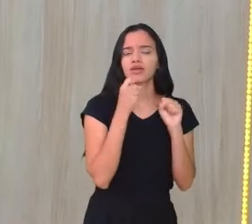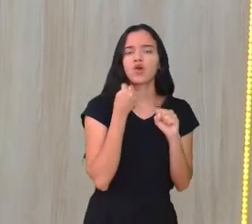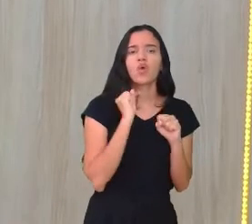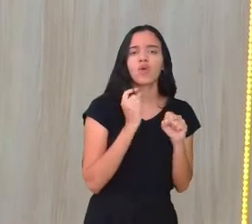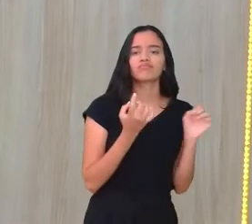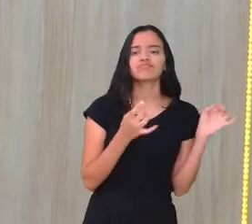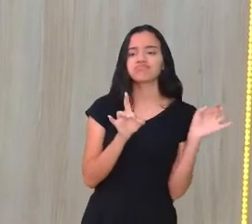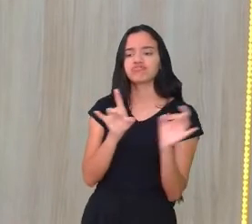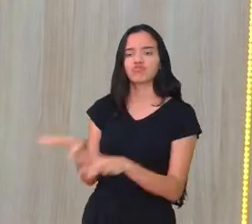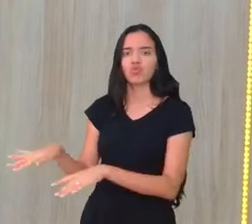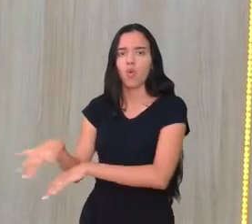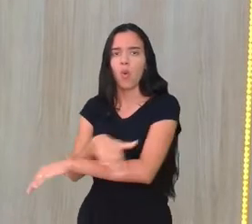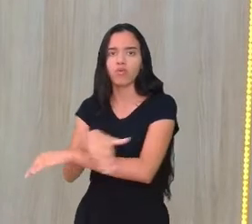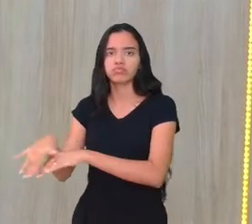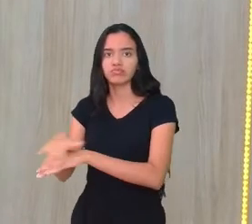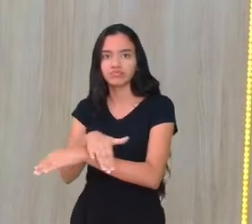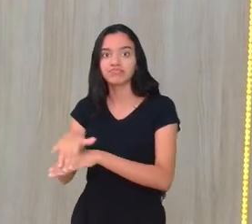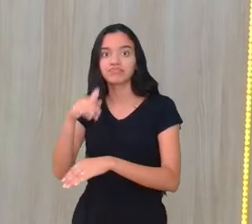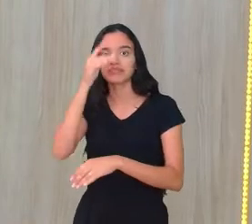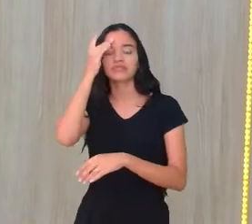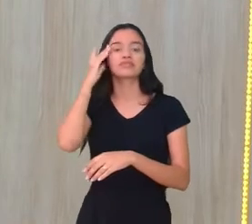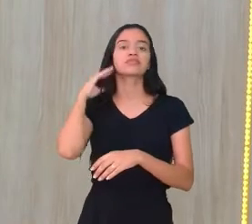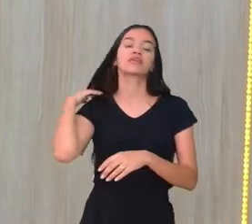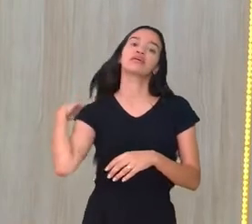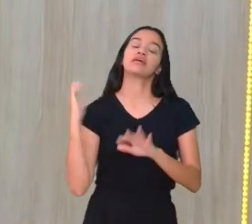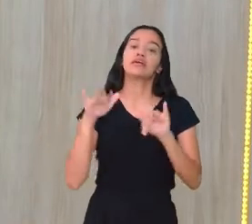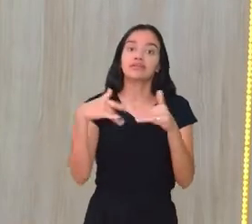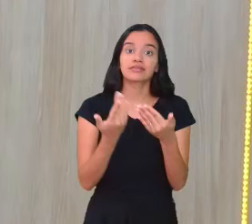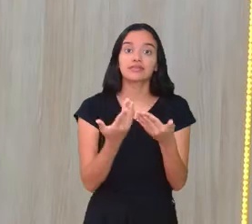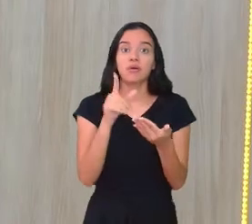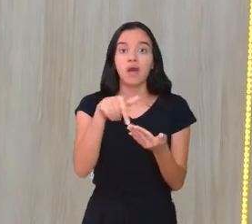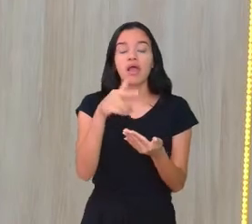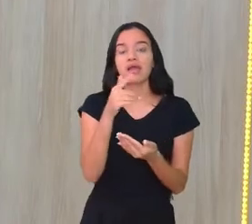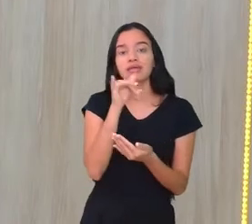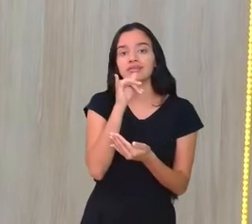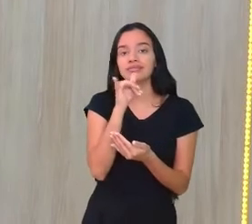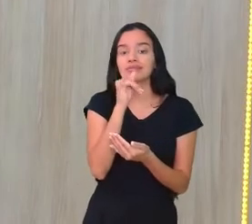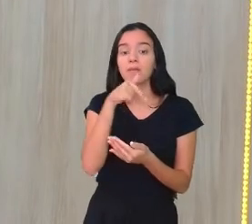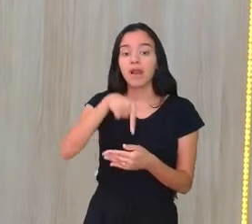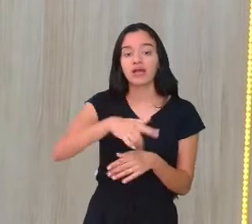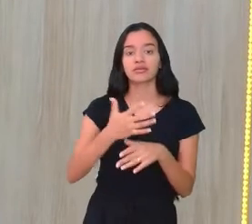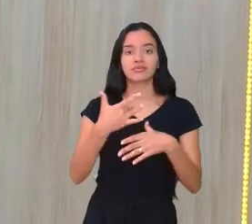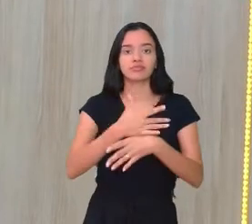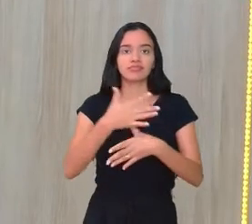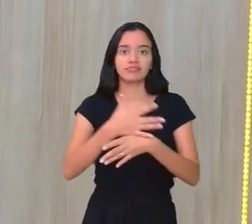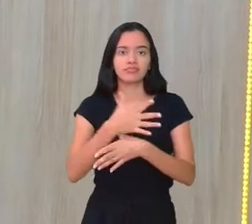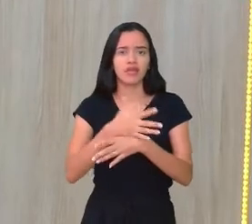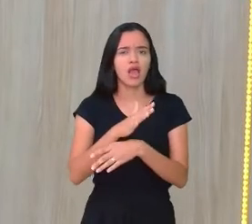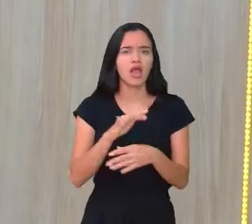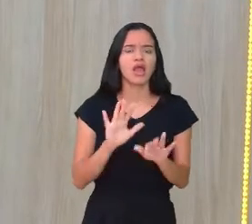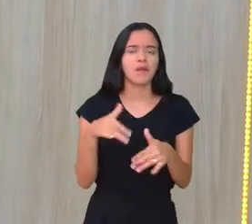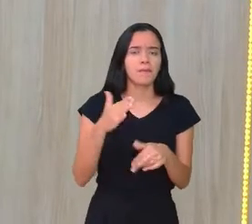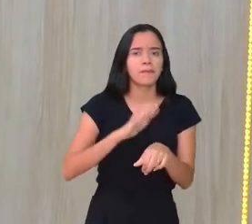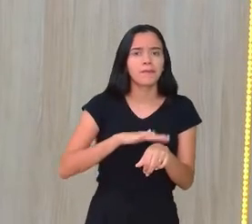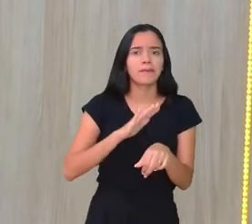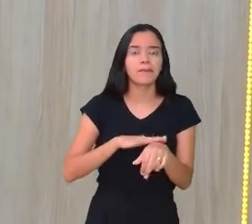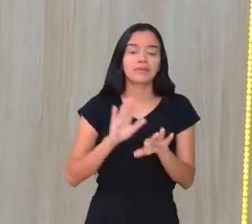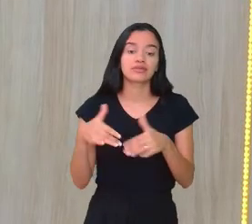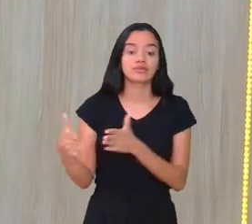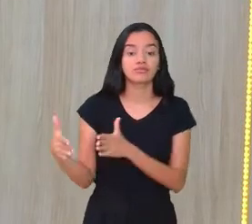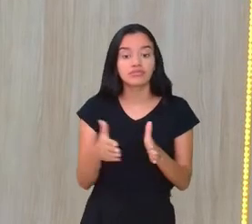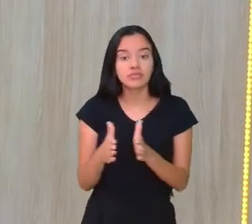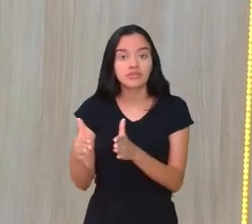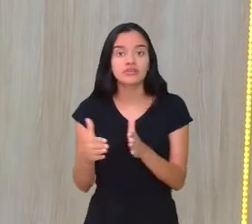contribui positivamente. Então, muitos desses canais aqui da nossa cidade, em algum momento foram rios